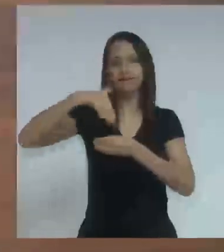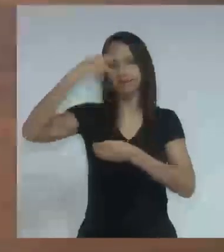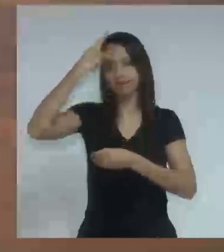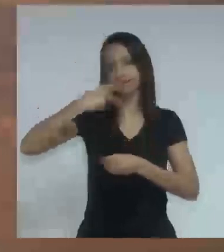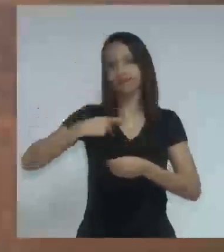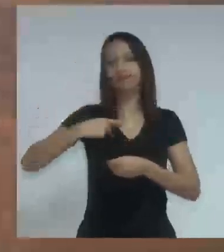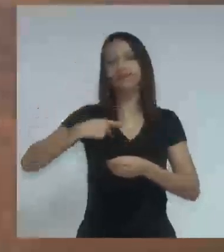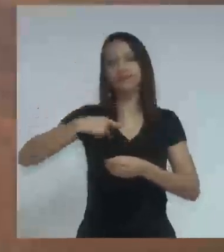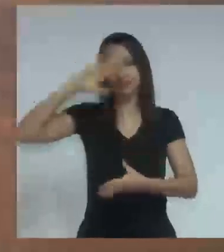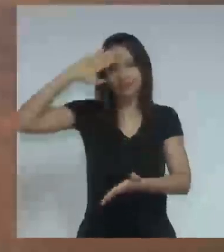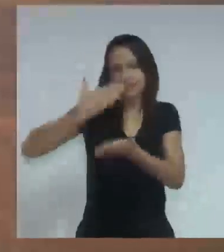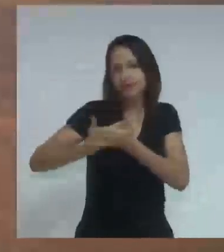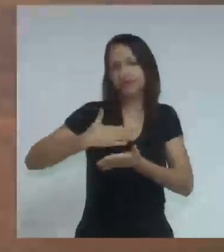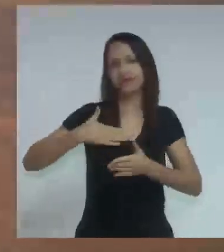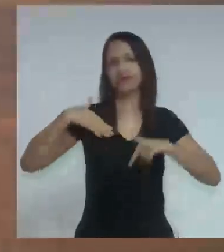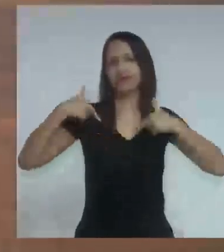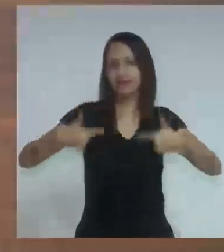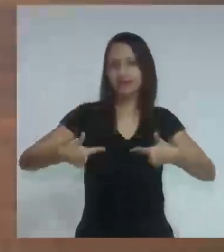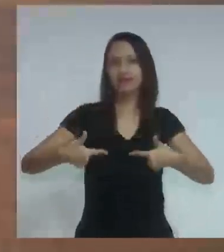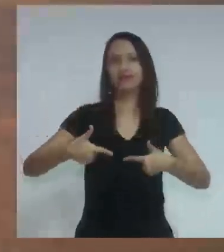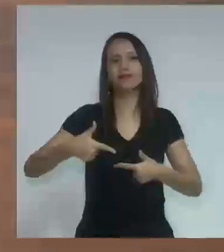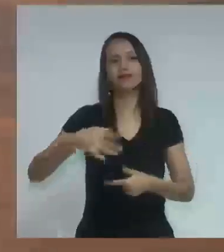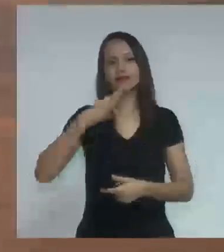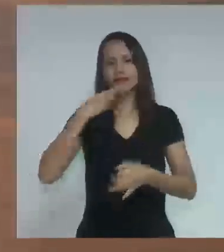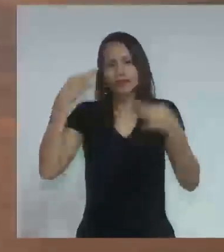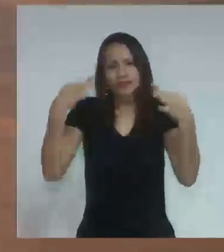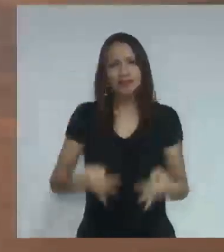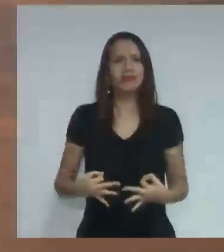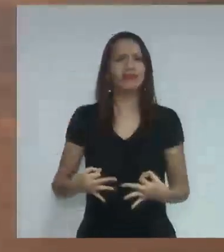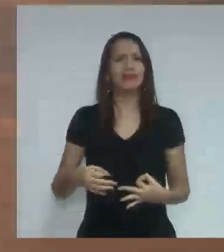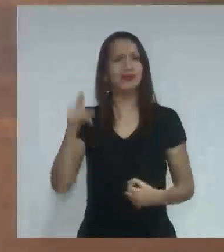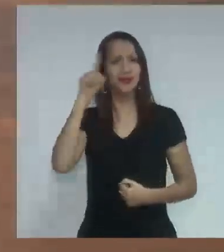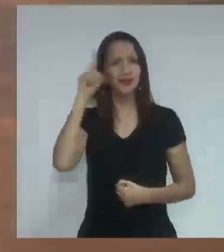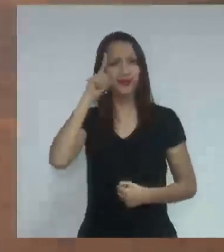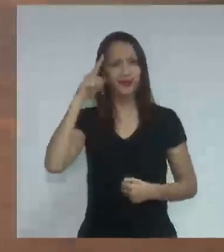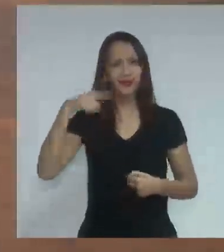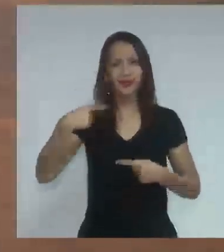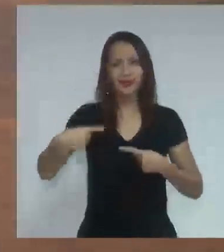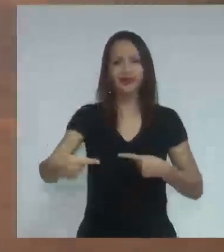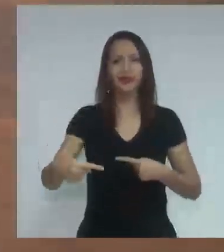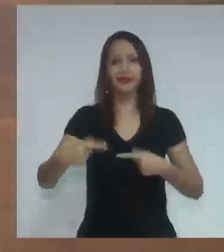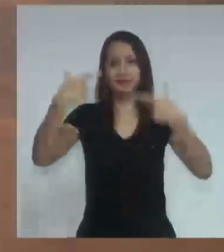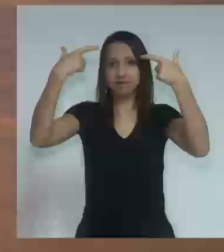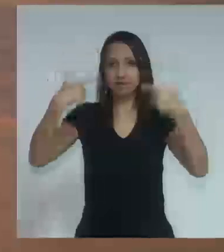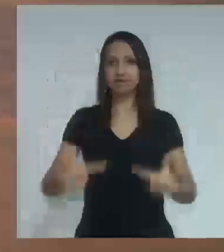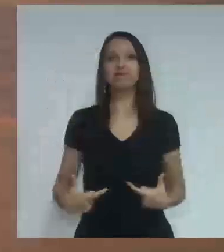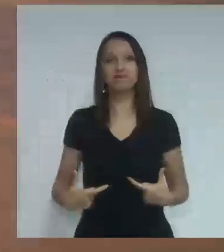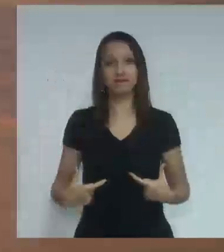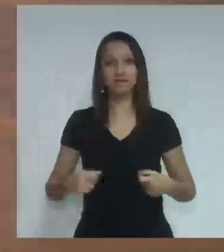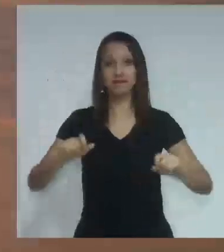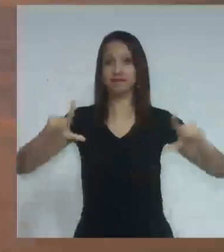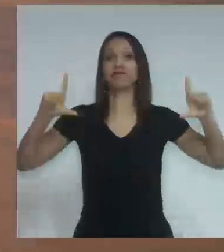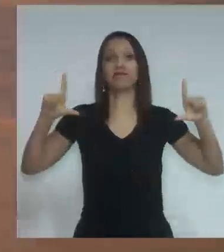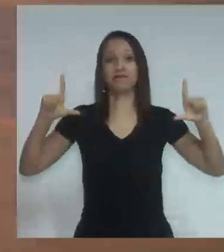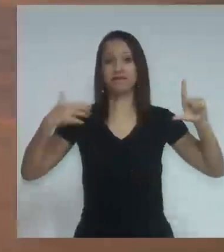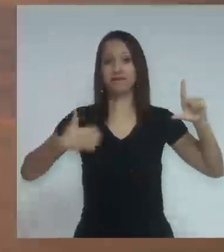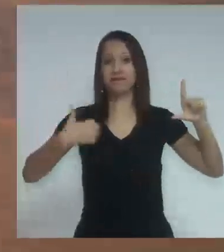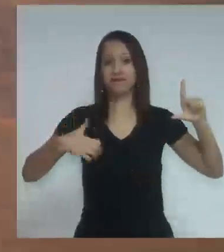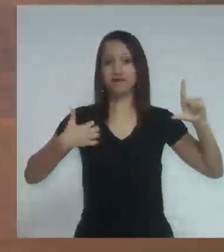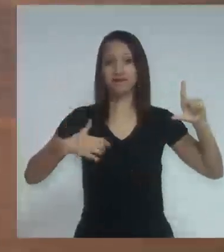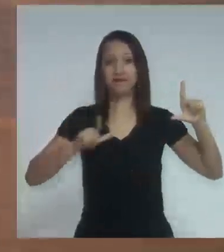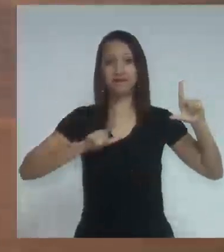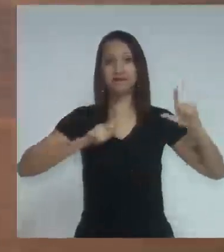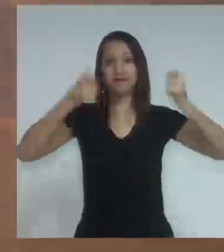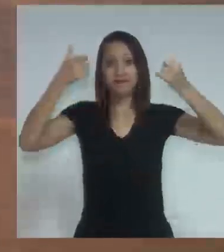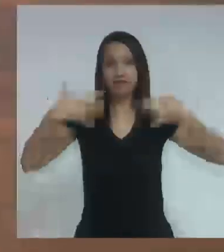trabalho e acreditaram no meu trabalho. Me conhecem perfeitamente todos os dias. A minha imagem foi realmente arranhada e tive